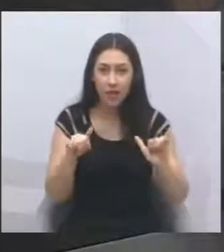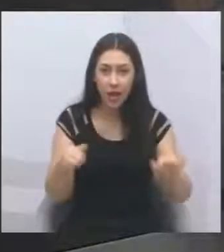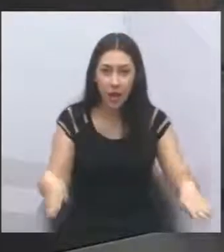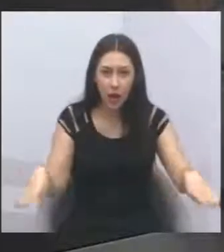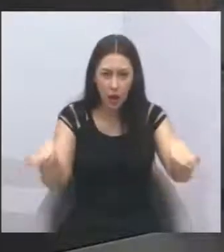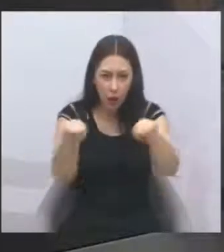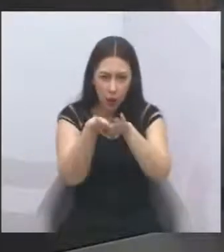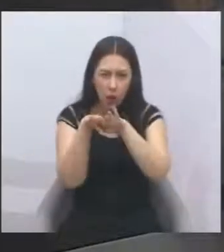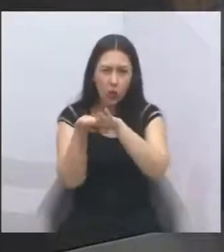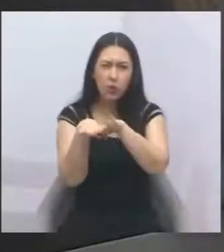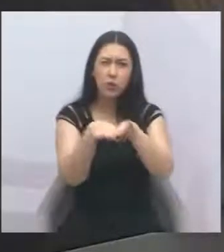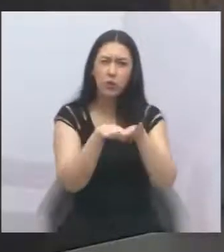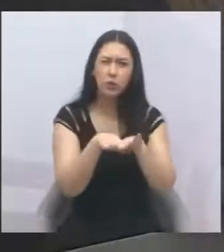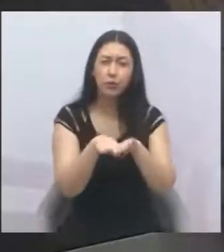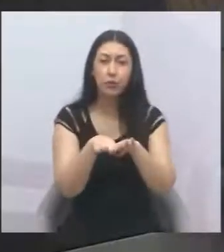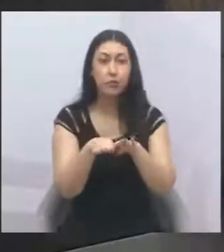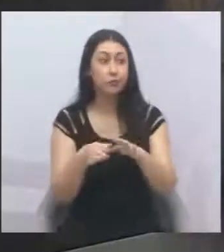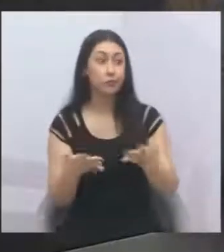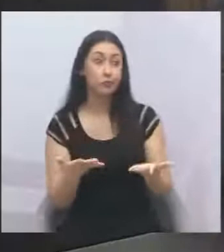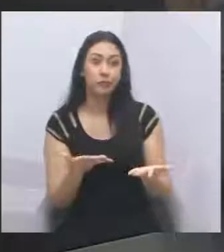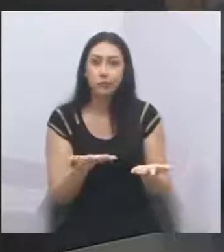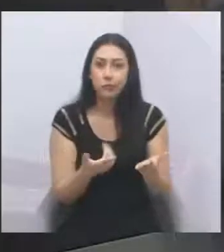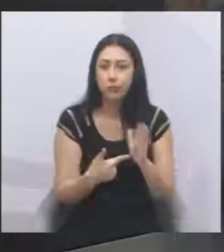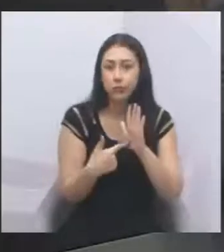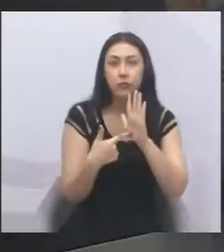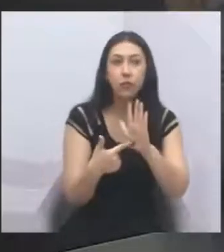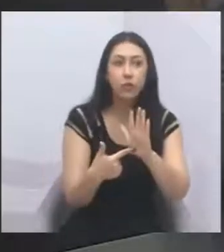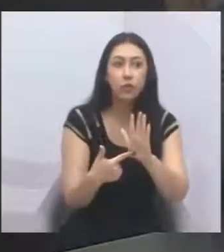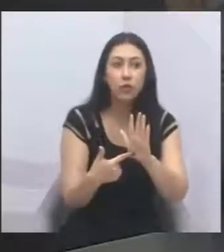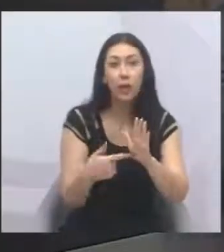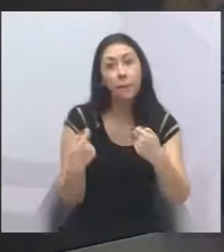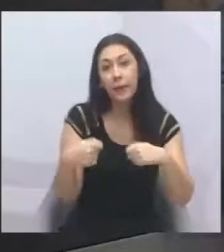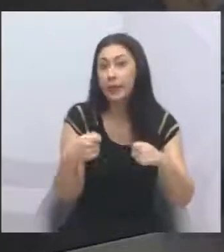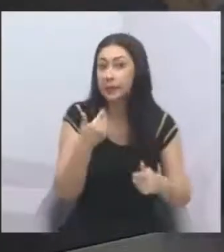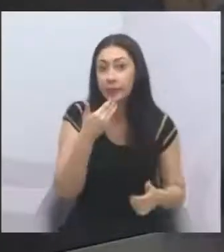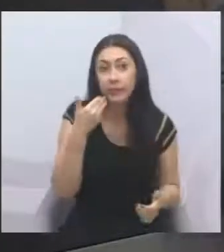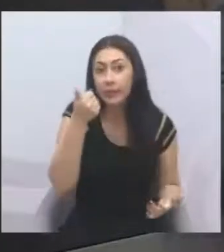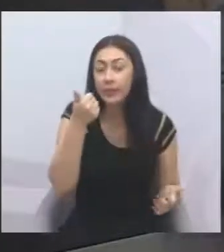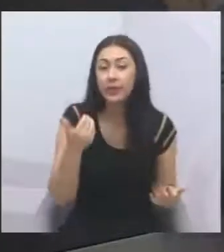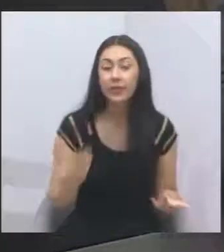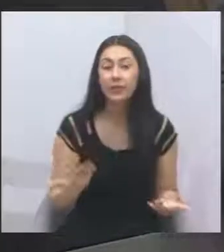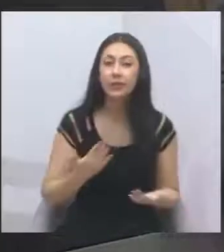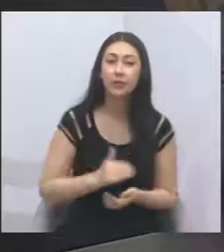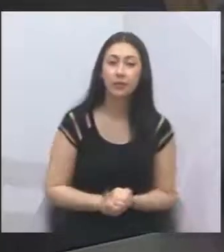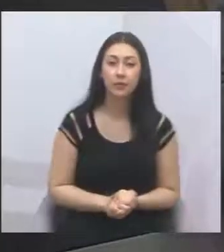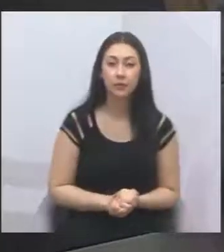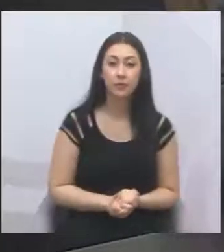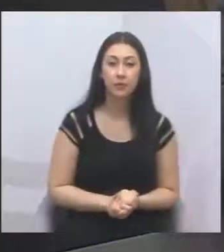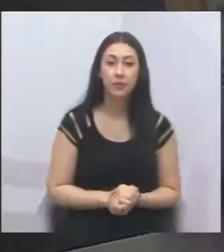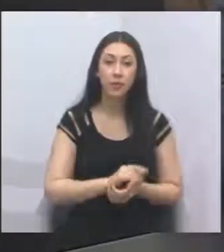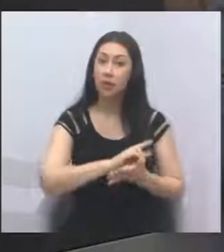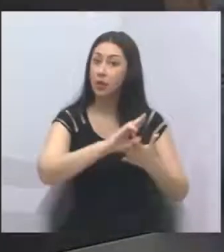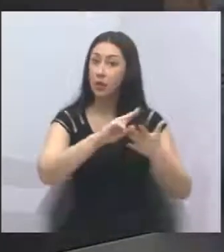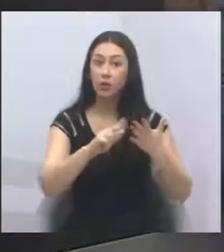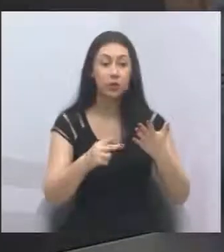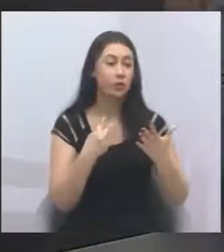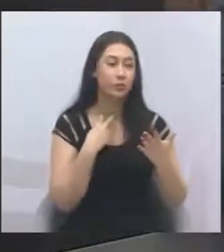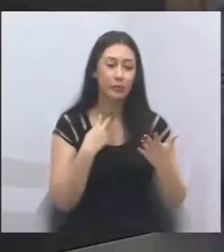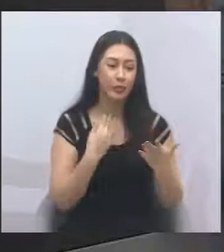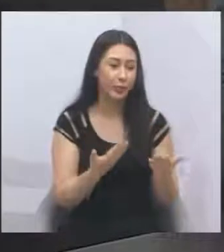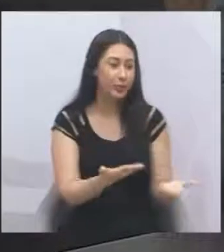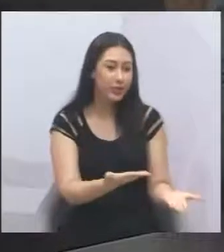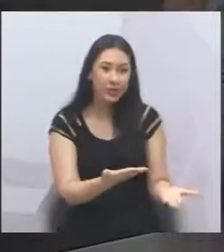igualdade, aí é um exemplo já para começar melhorando a qualidade de vida das pessoas. As coisas elas não podem